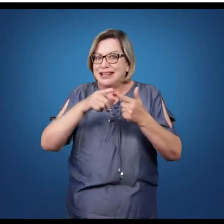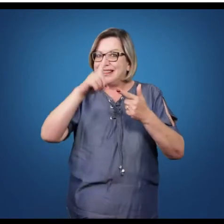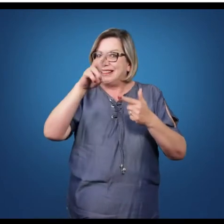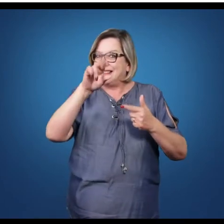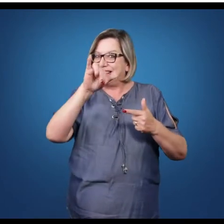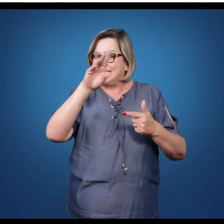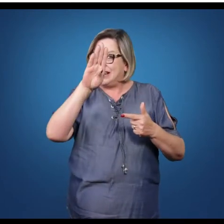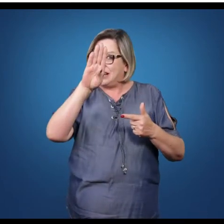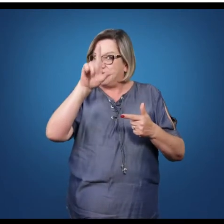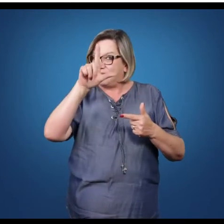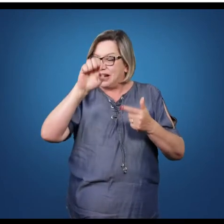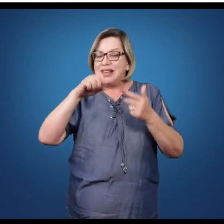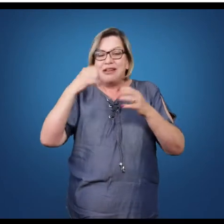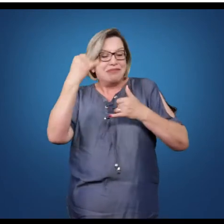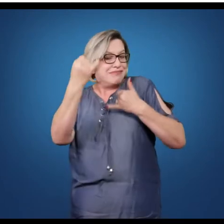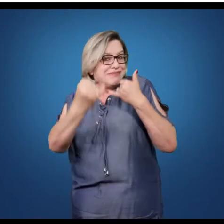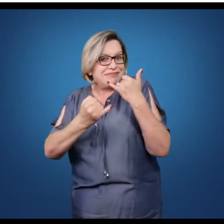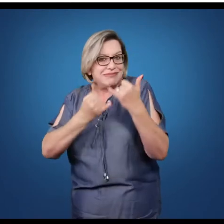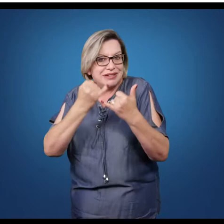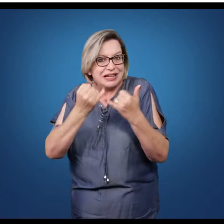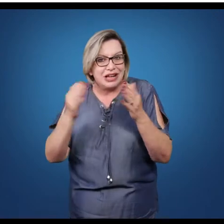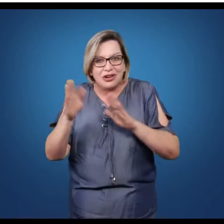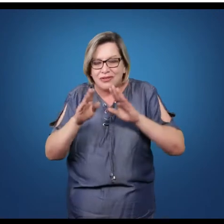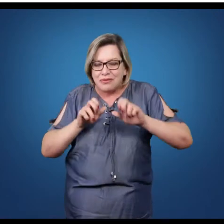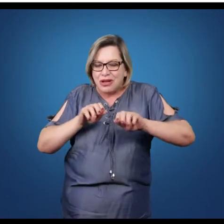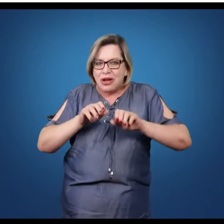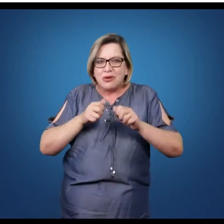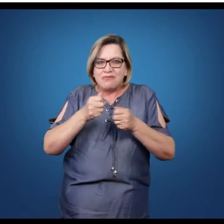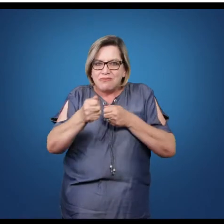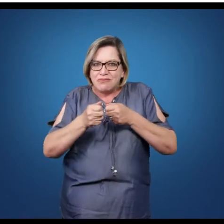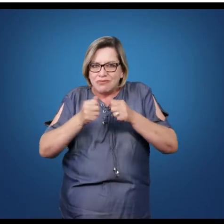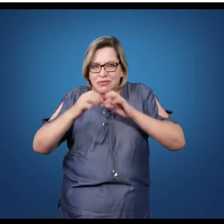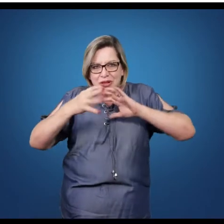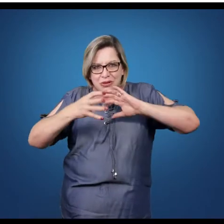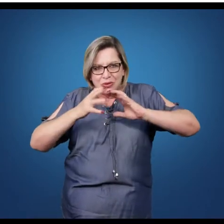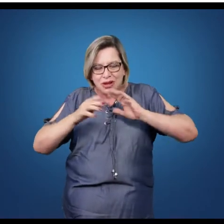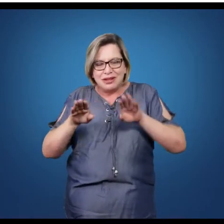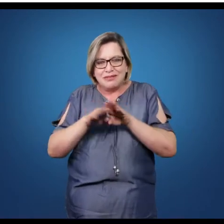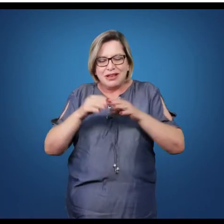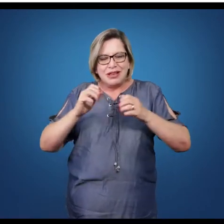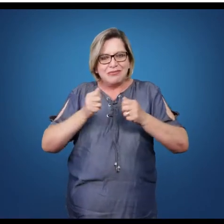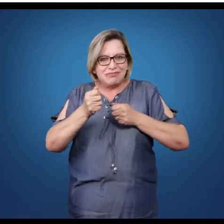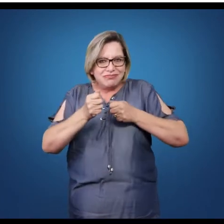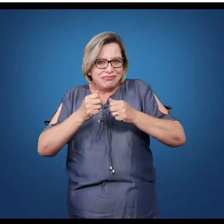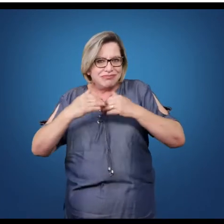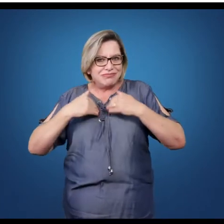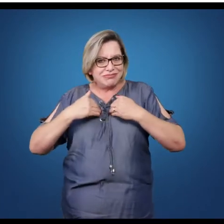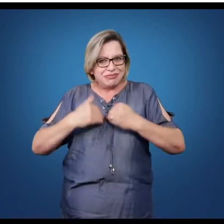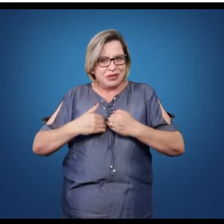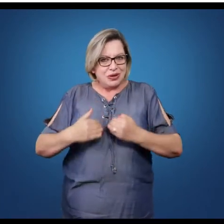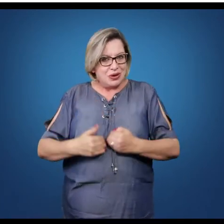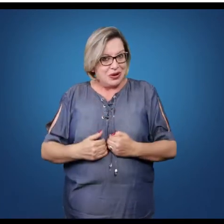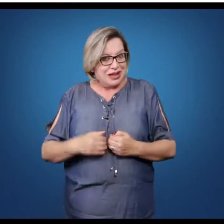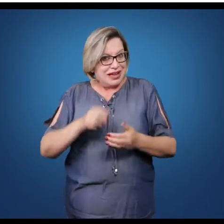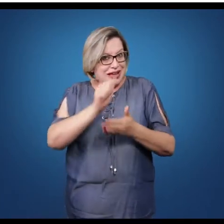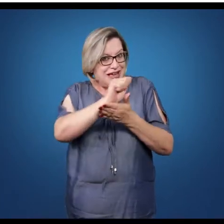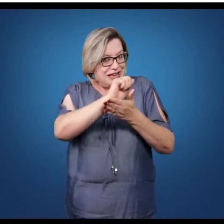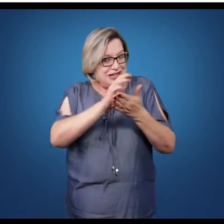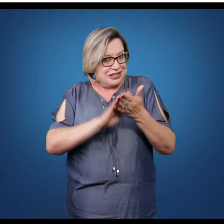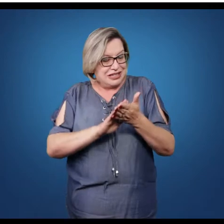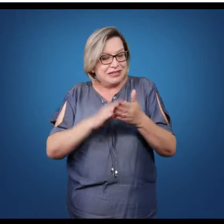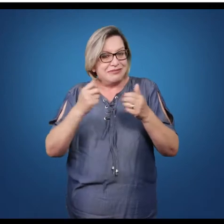atividade para trabalhar um pouco de passe, deslocamento, controle de bola e controle de corpo. Essa atividade já exige que a criança tenha um pouco